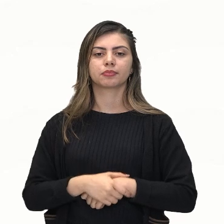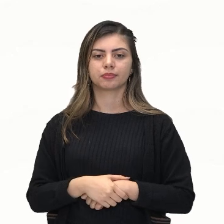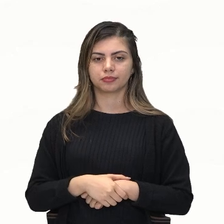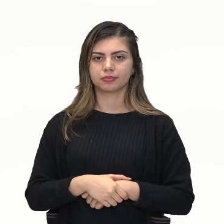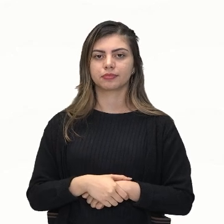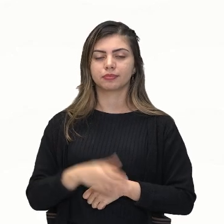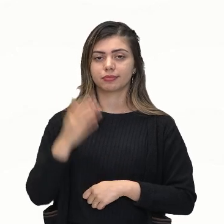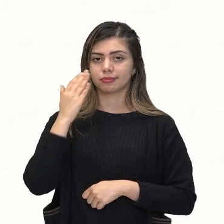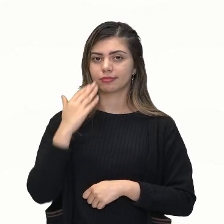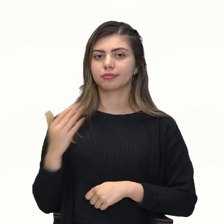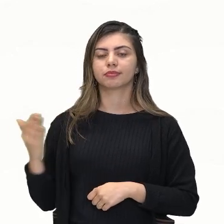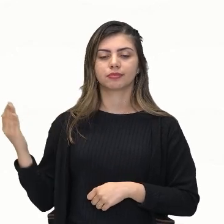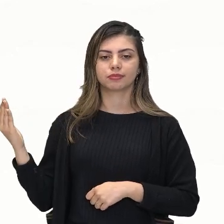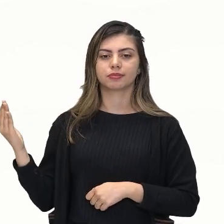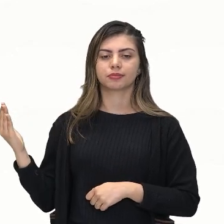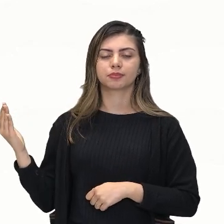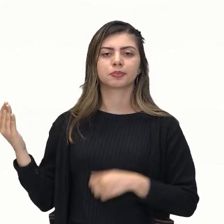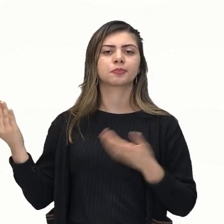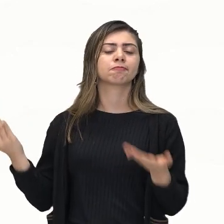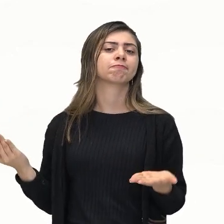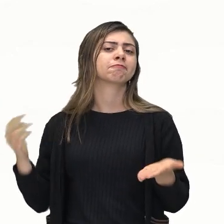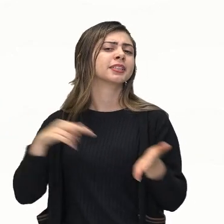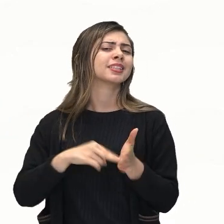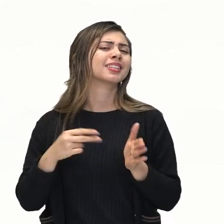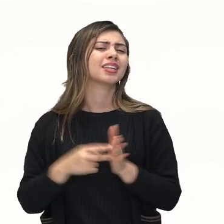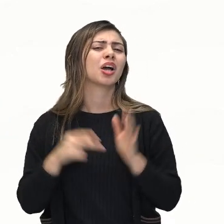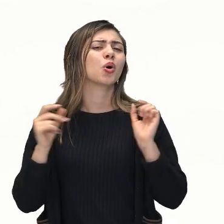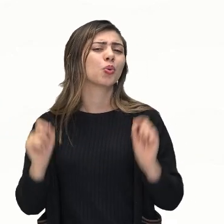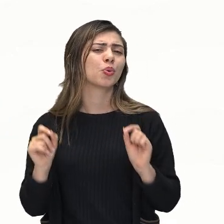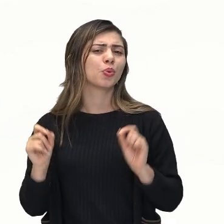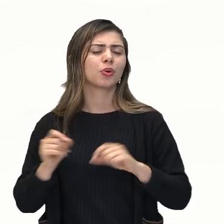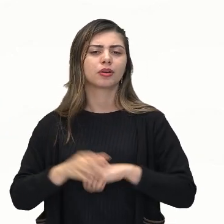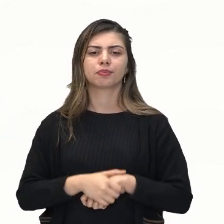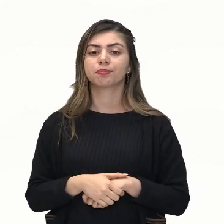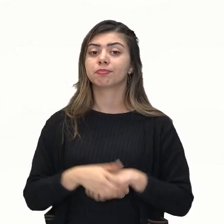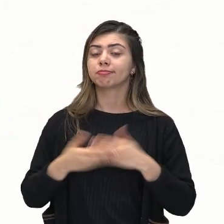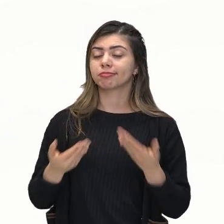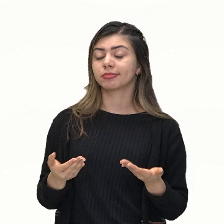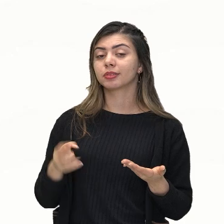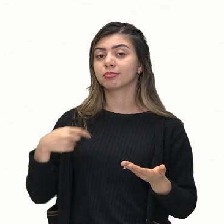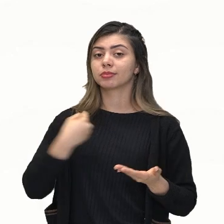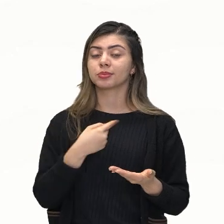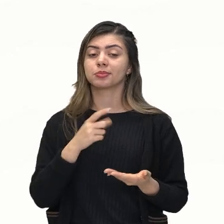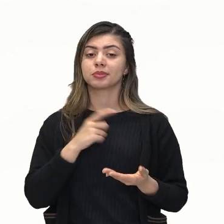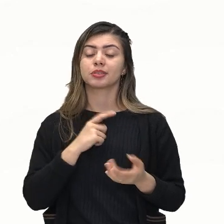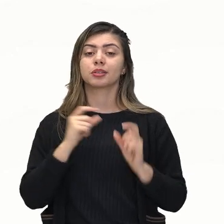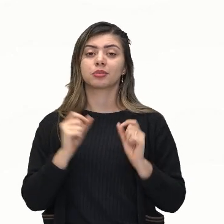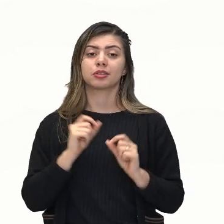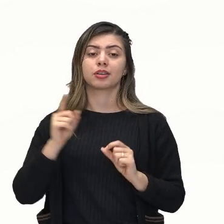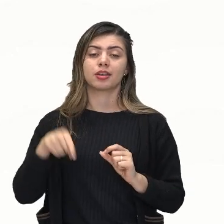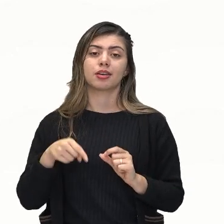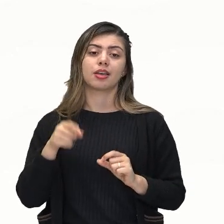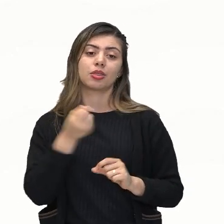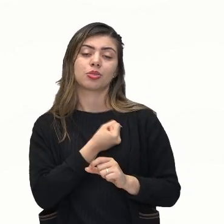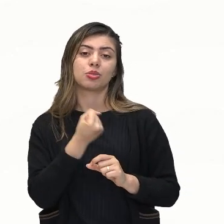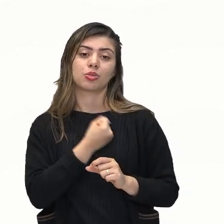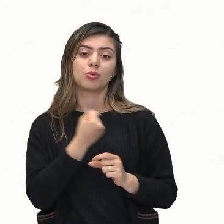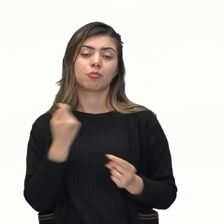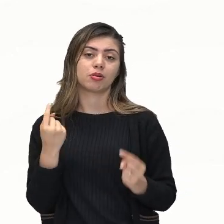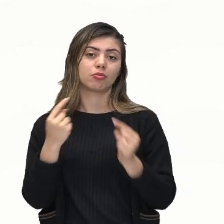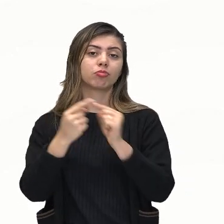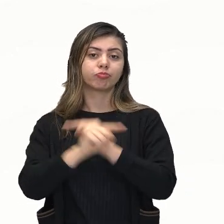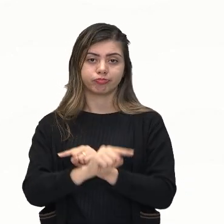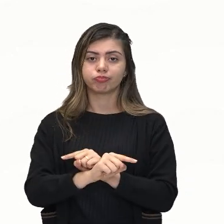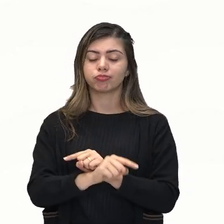para baixo. O que isso significa? Significa que nós temos duas grandezas